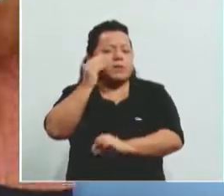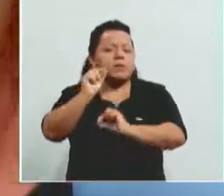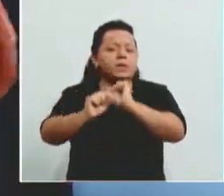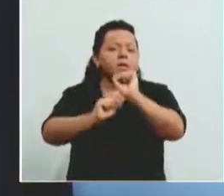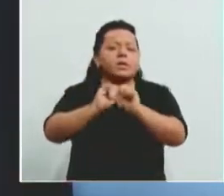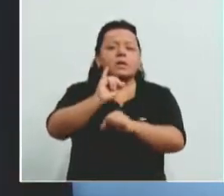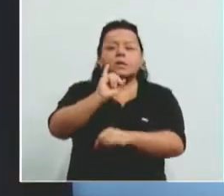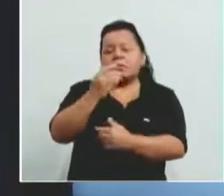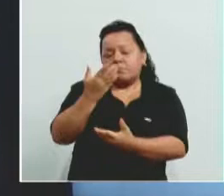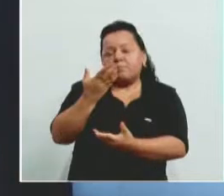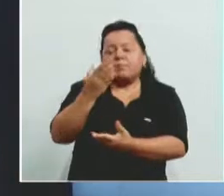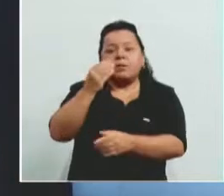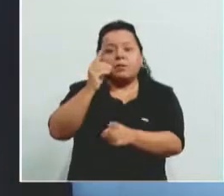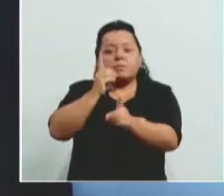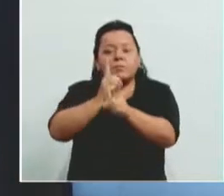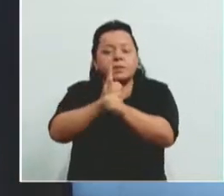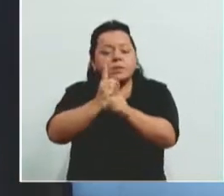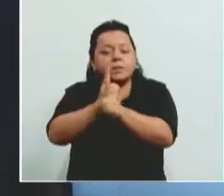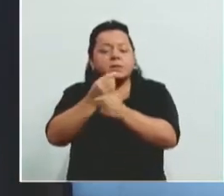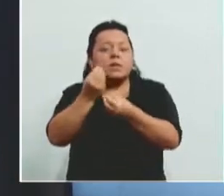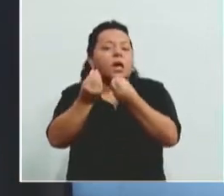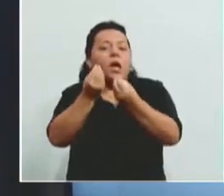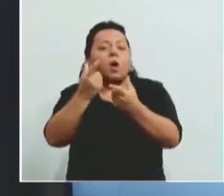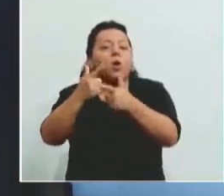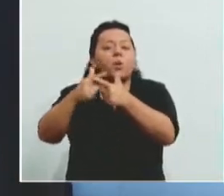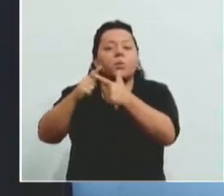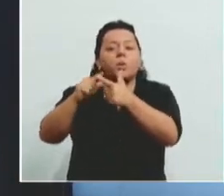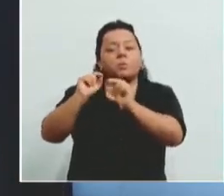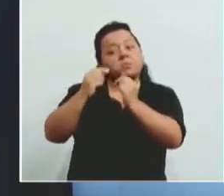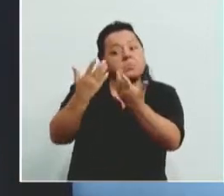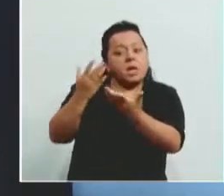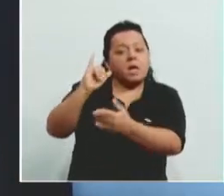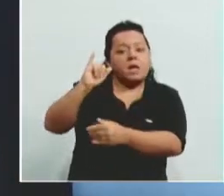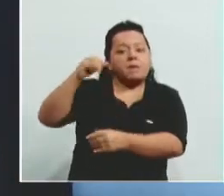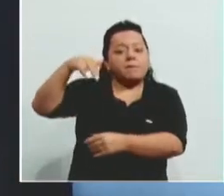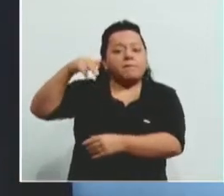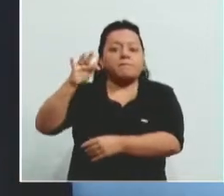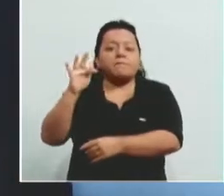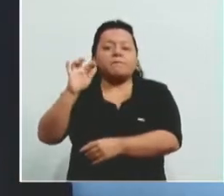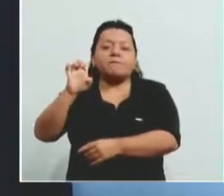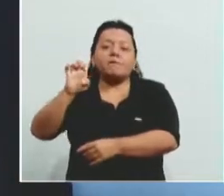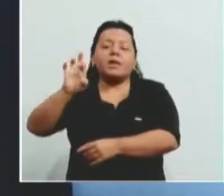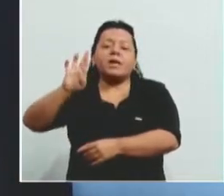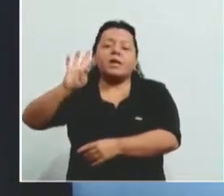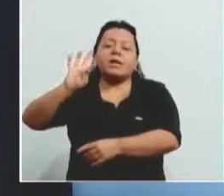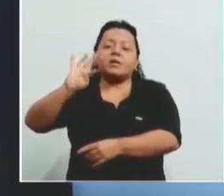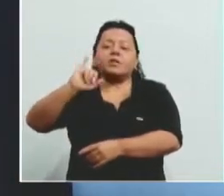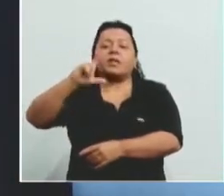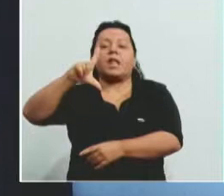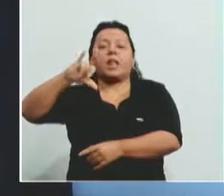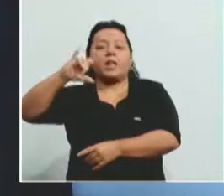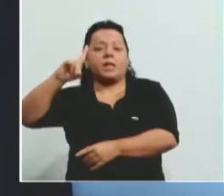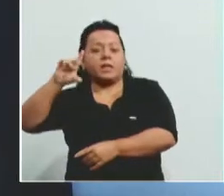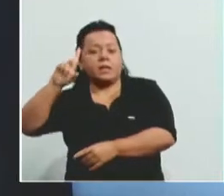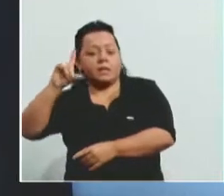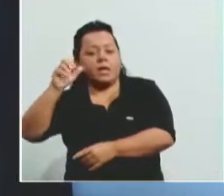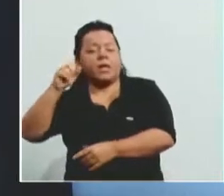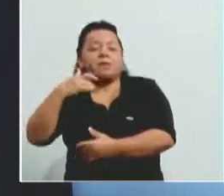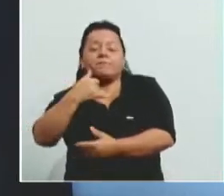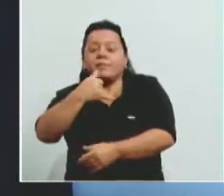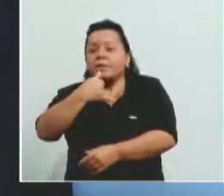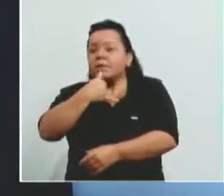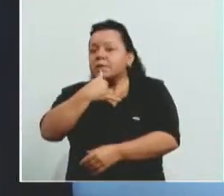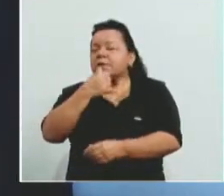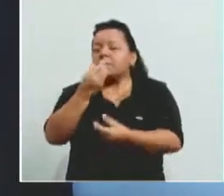e não conseguiu. Aí tá dentro do esperado, tá dentro do padrão. Mas a infertilidade, infelizmente, por